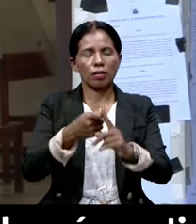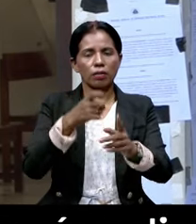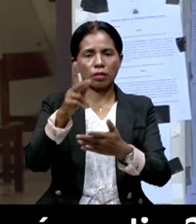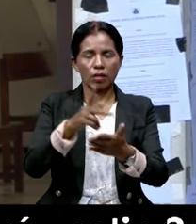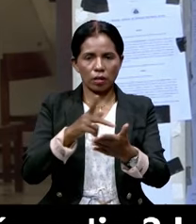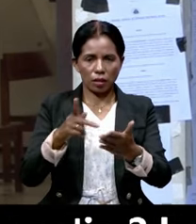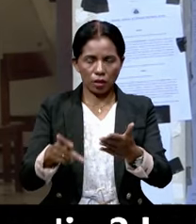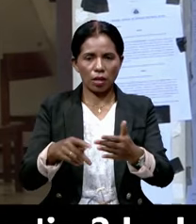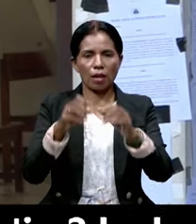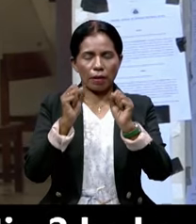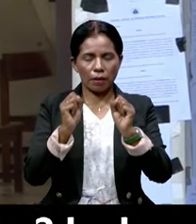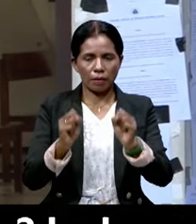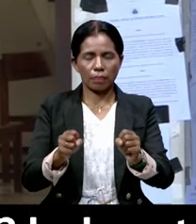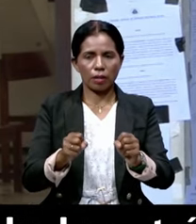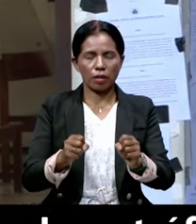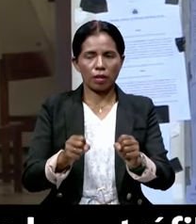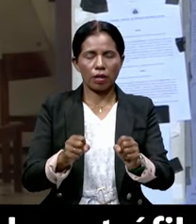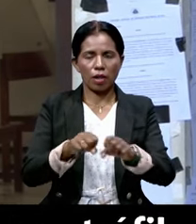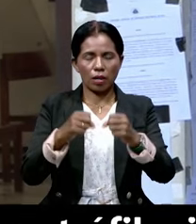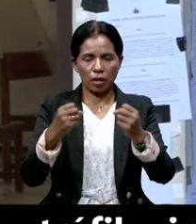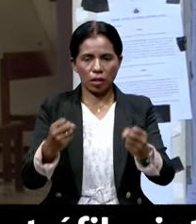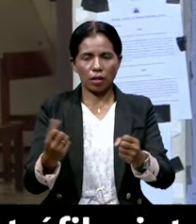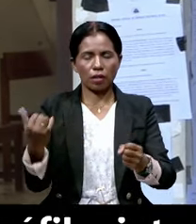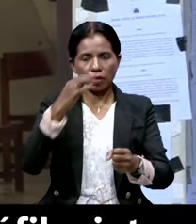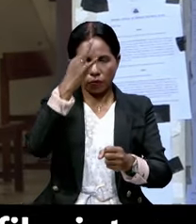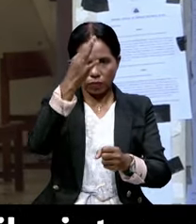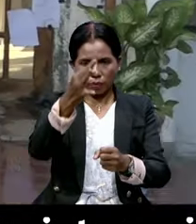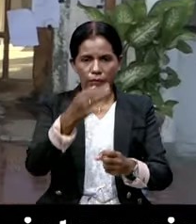nebe bele destruir sirania futuro.